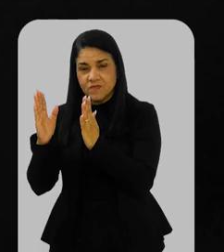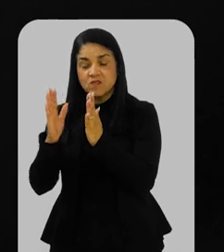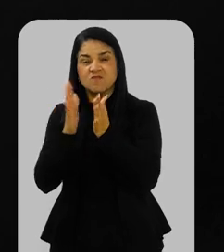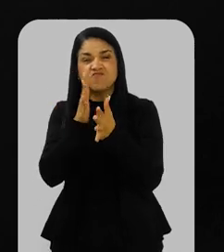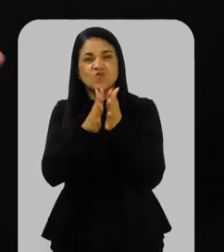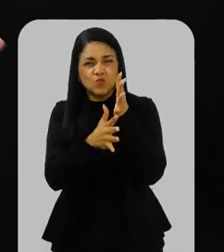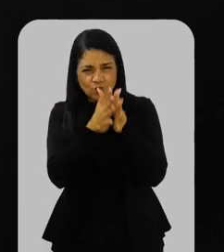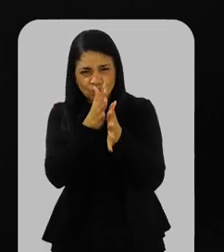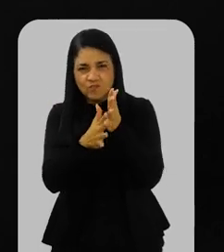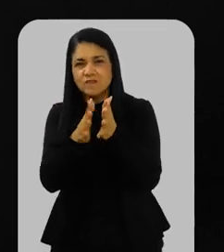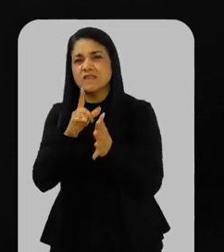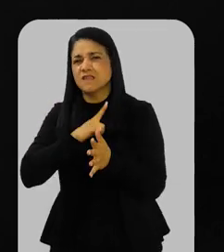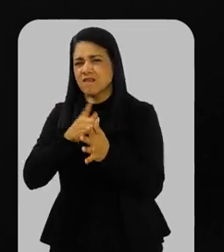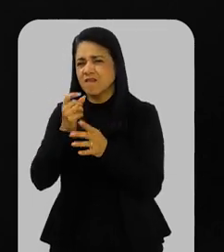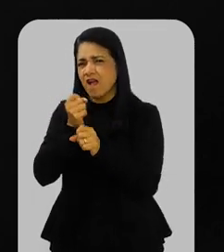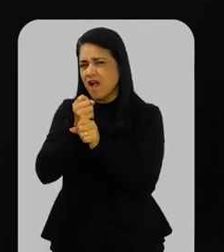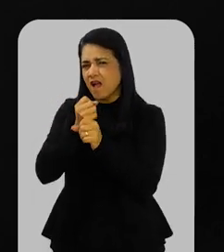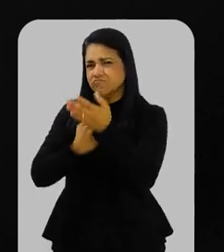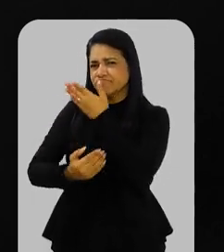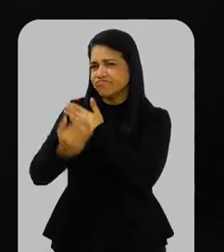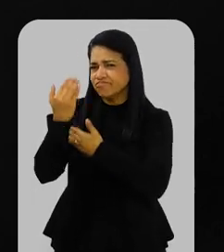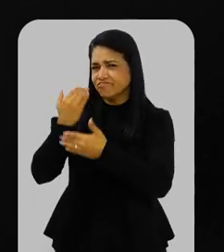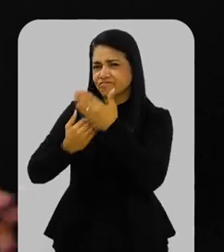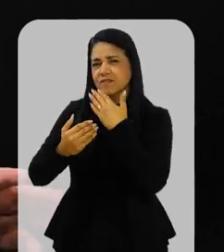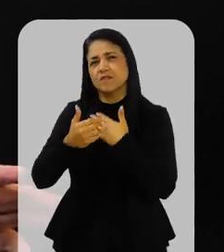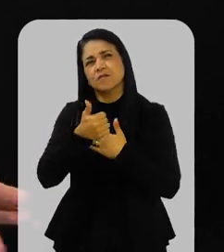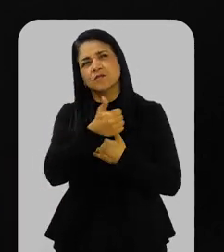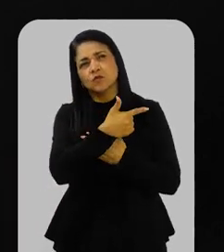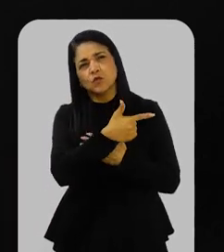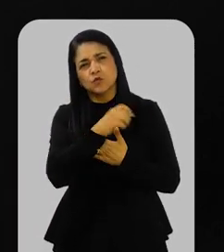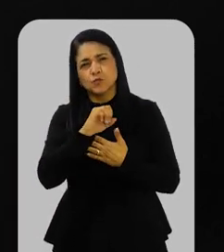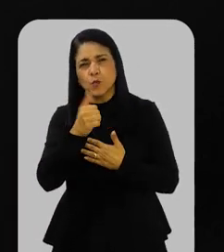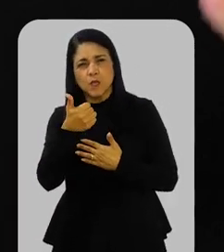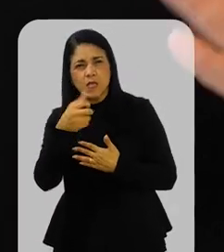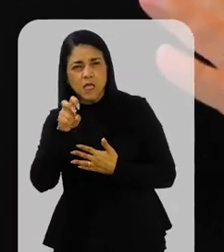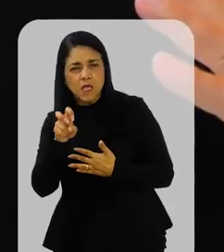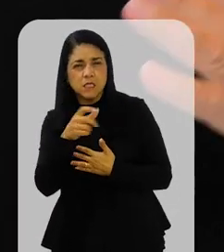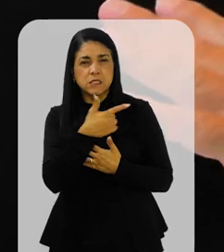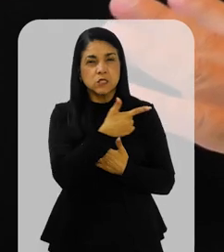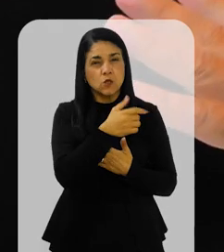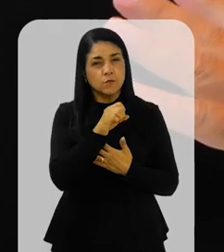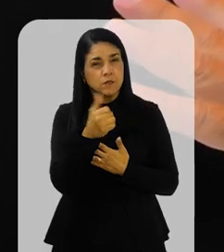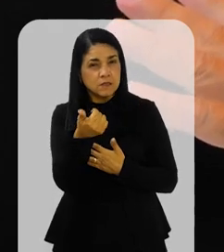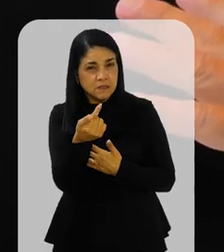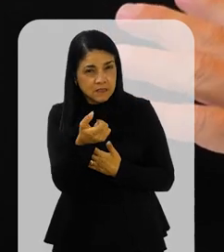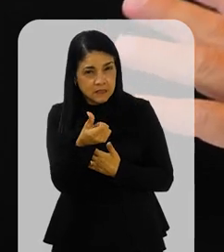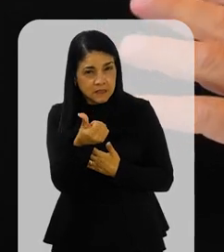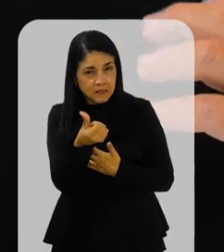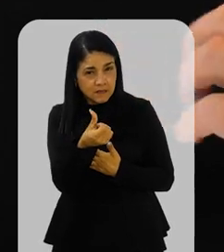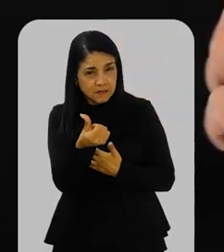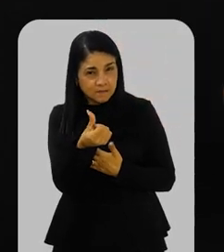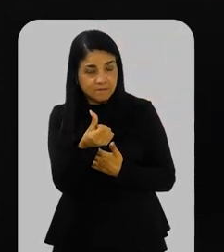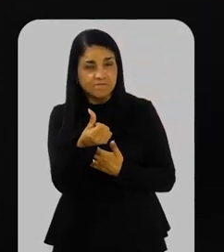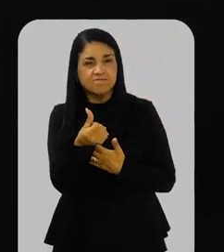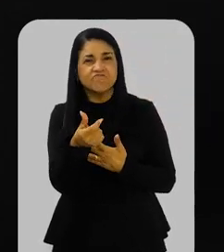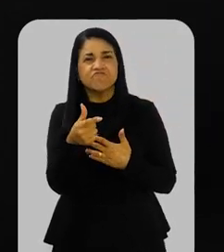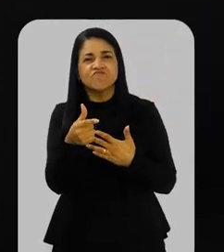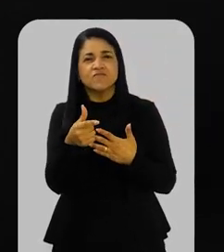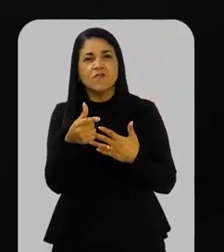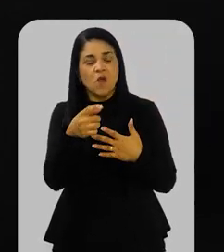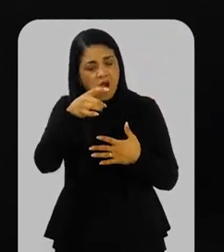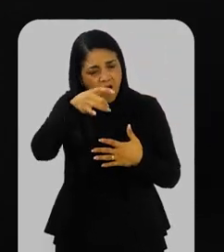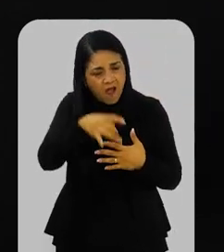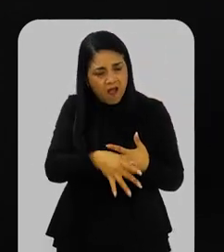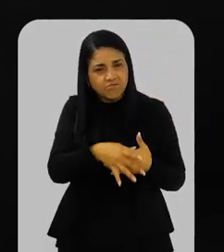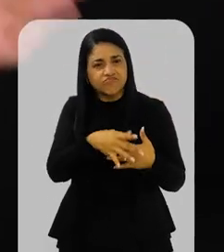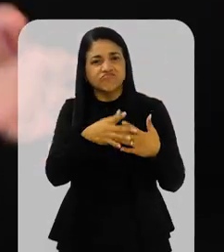pouco de turbulência alguns anos atrás, né? Ali por volta de 2015, por 2016. Conta de... foi